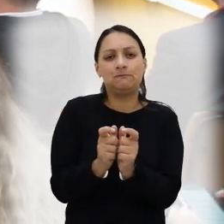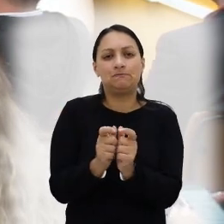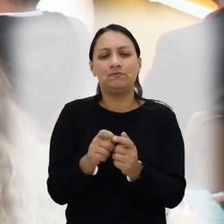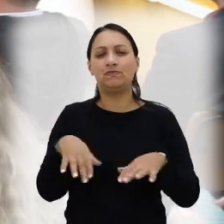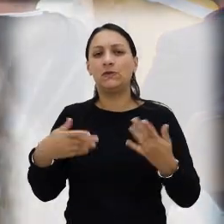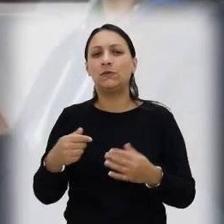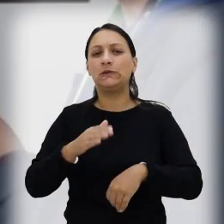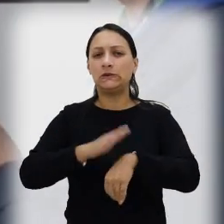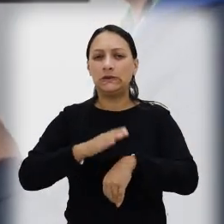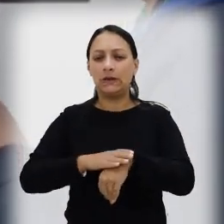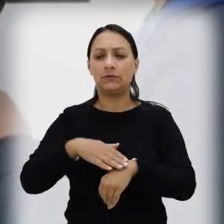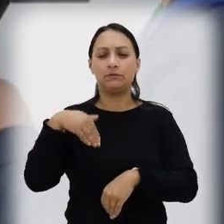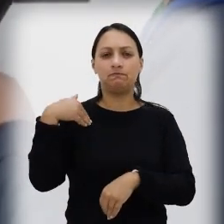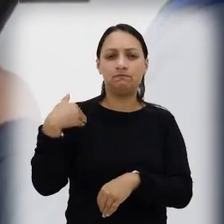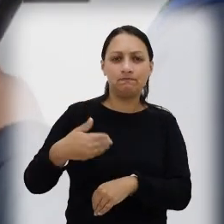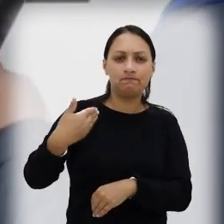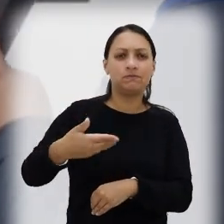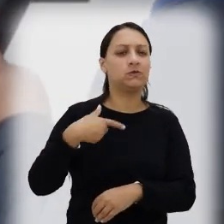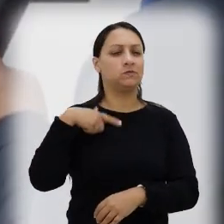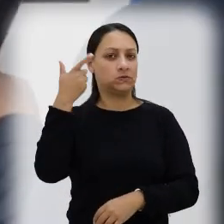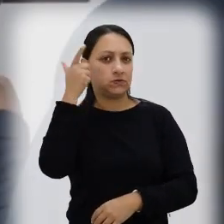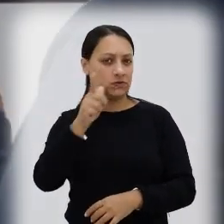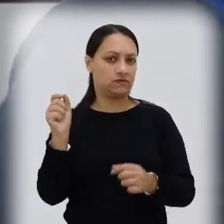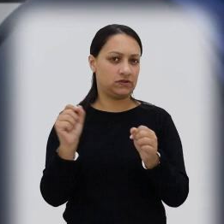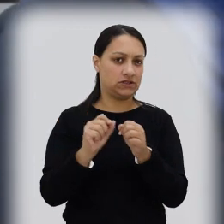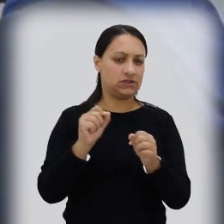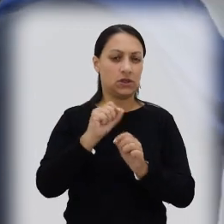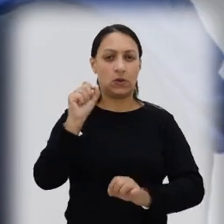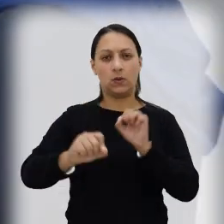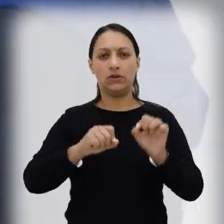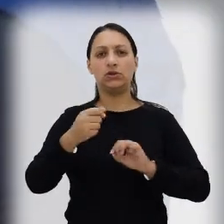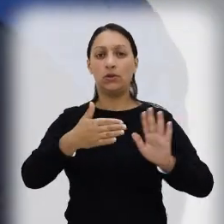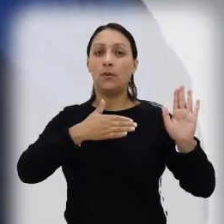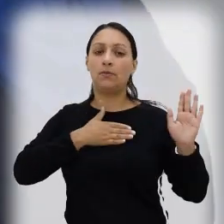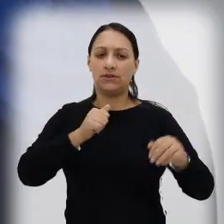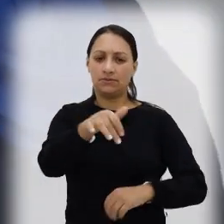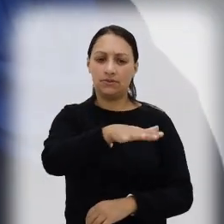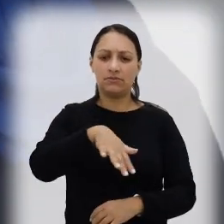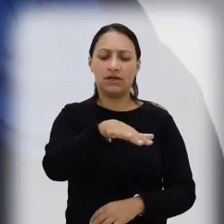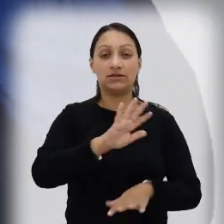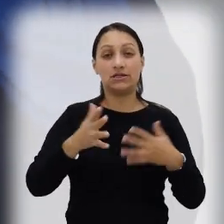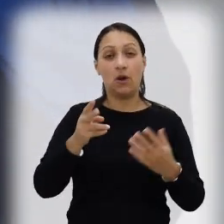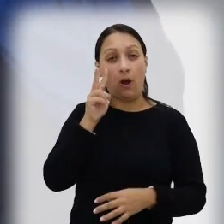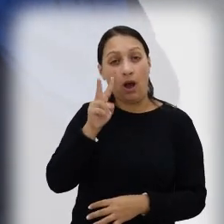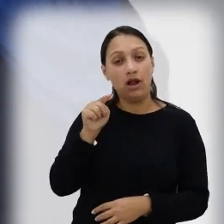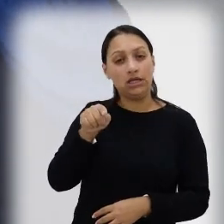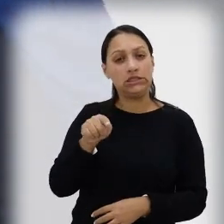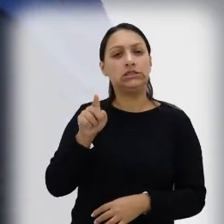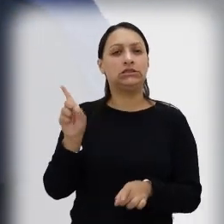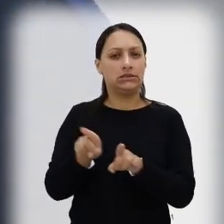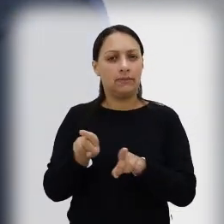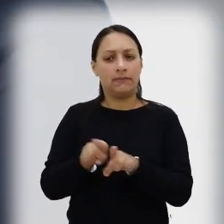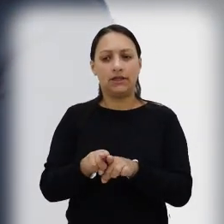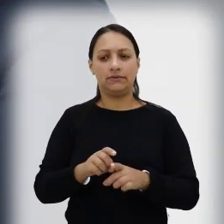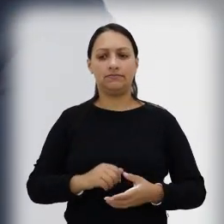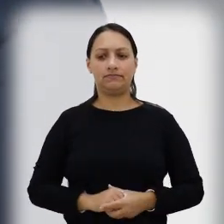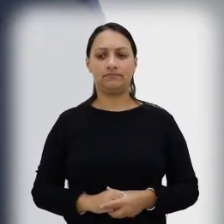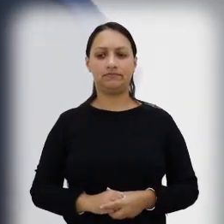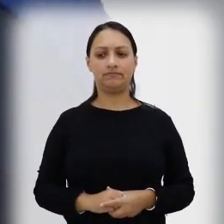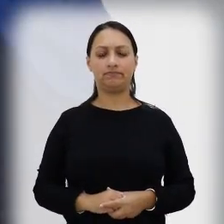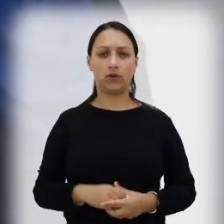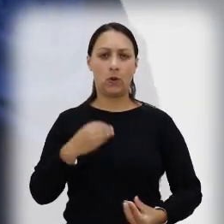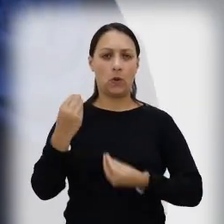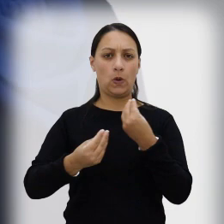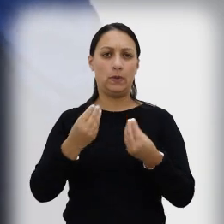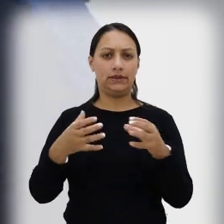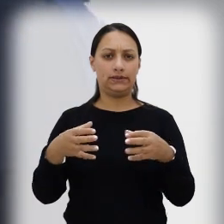tempo, ou eu não vou conseguir concretizar, de fato, aquilo que eu estou prometendo para o mercado. Então, a gente olha esse atributo, então, complementariedade de conhecimentos da